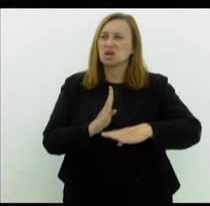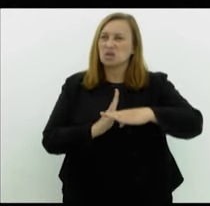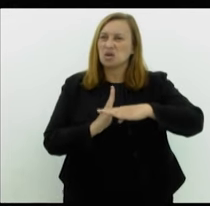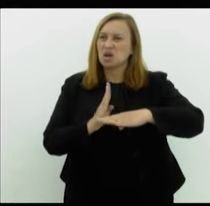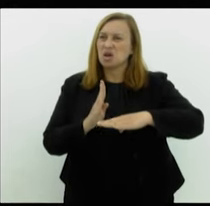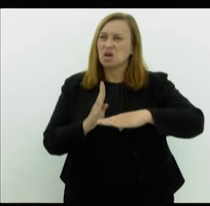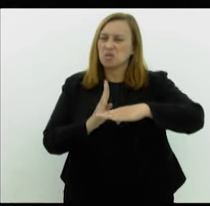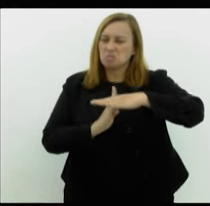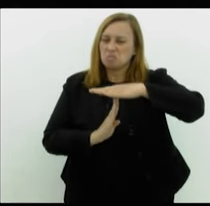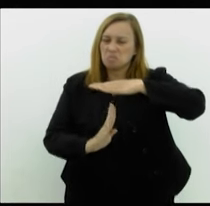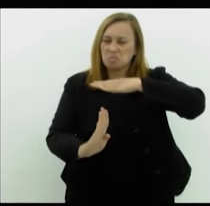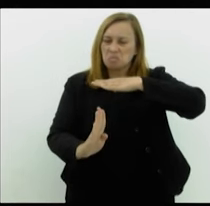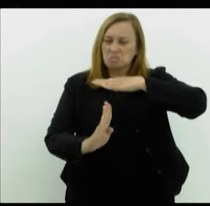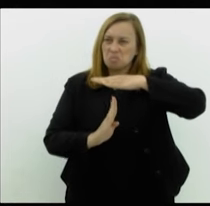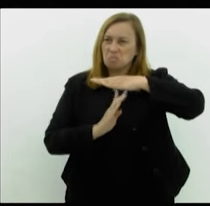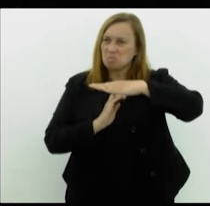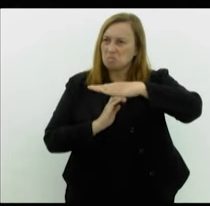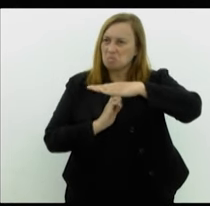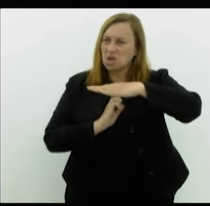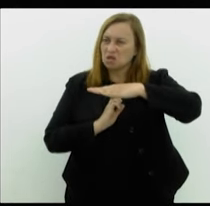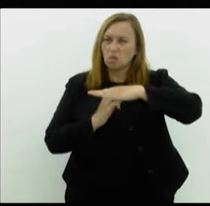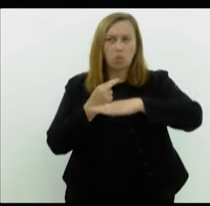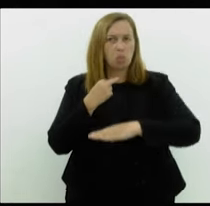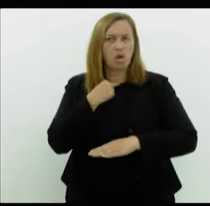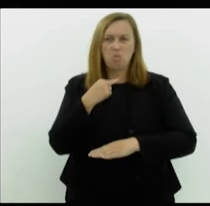ter privilégio nenhum.